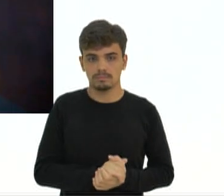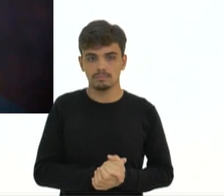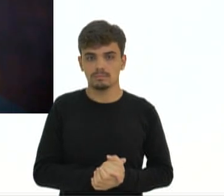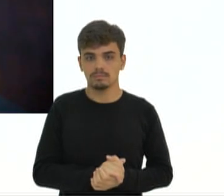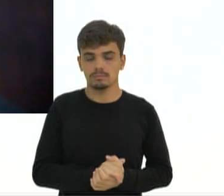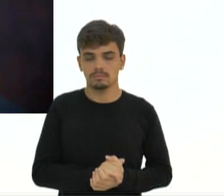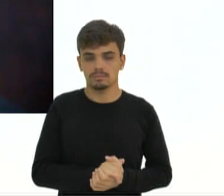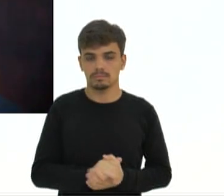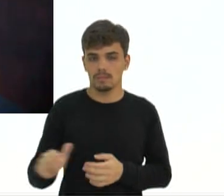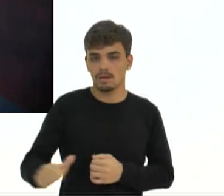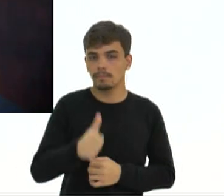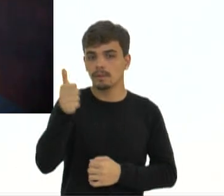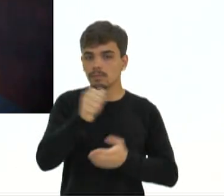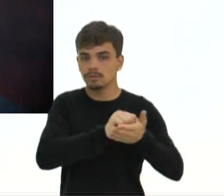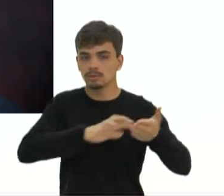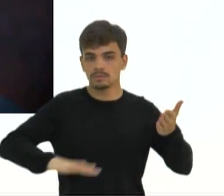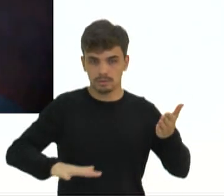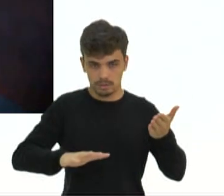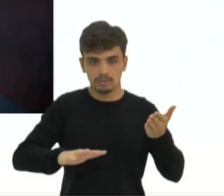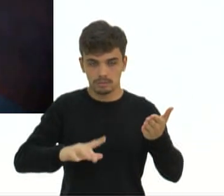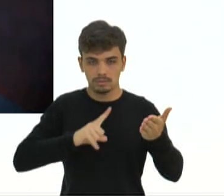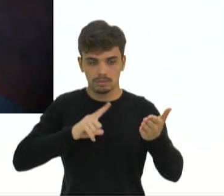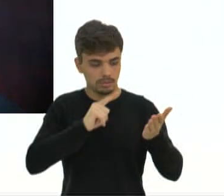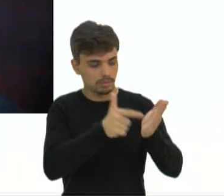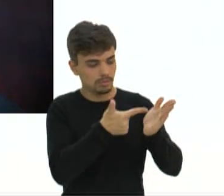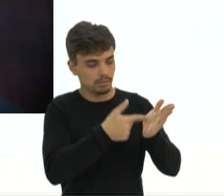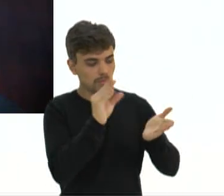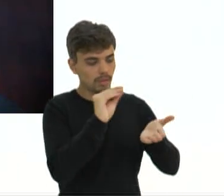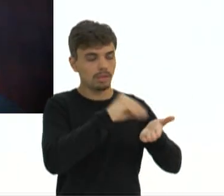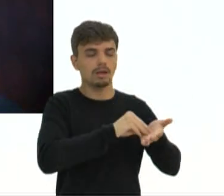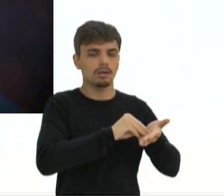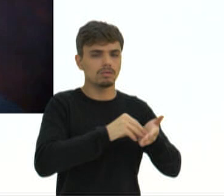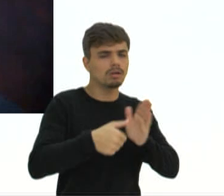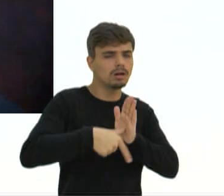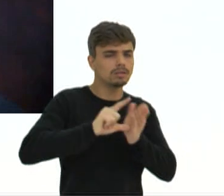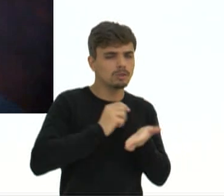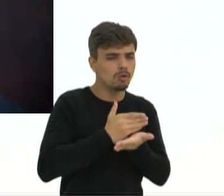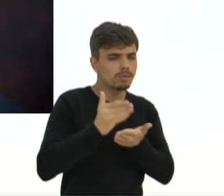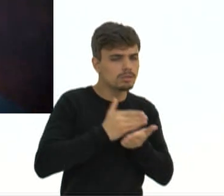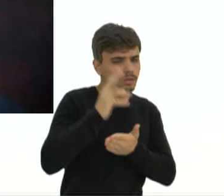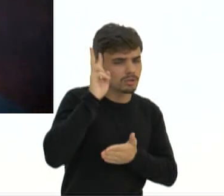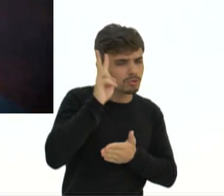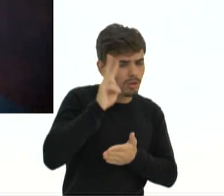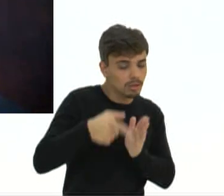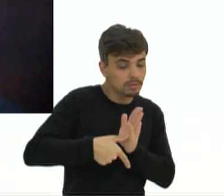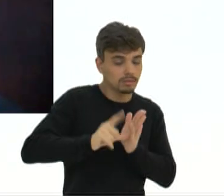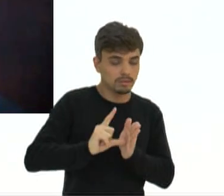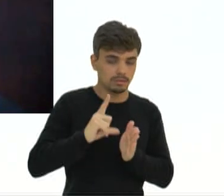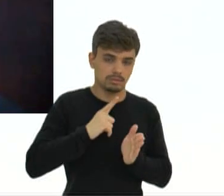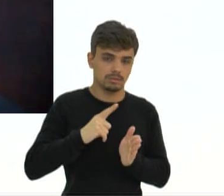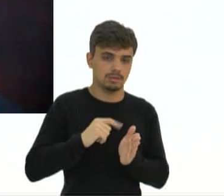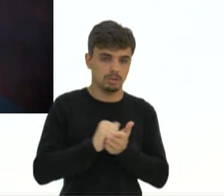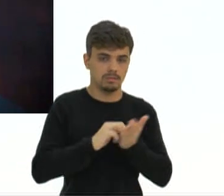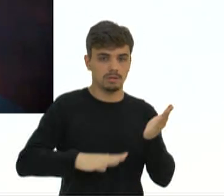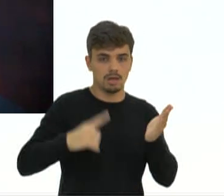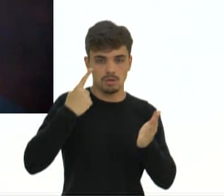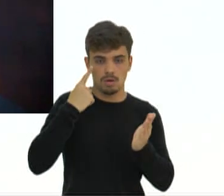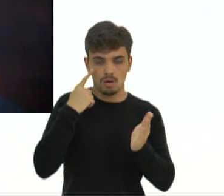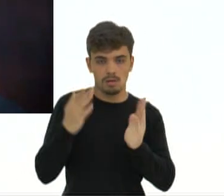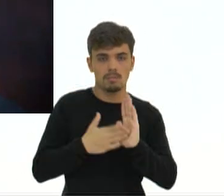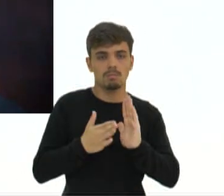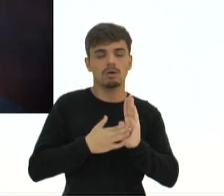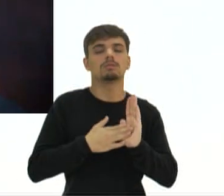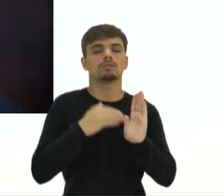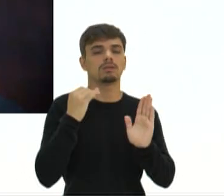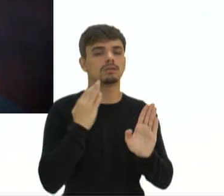já a primeira atividade do livro, antes ainda de começar a história, ele propõe que a gente identifique